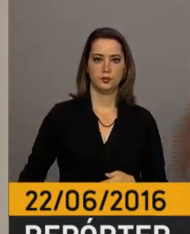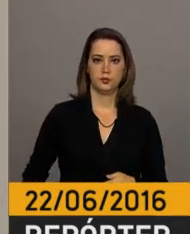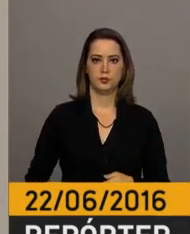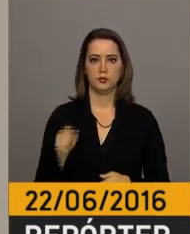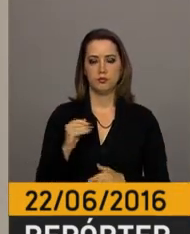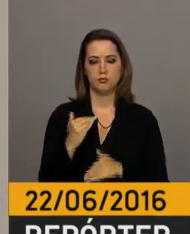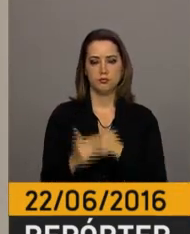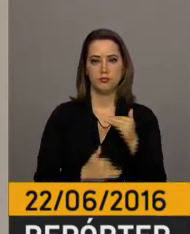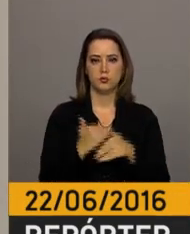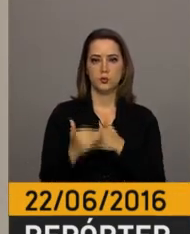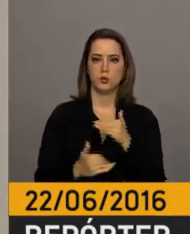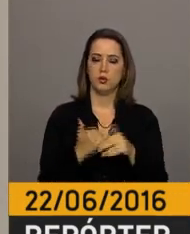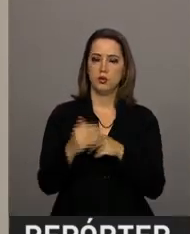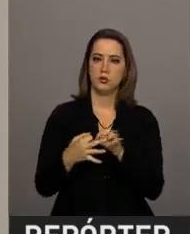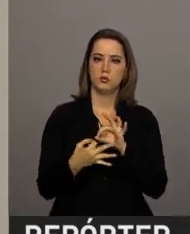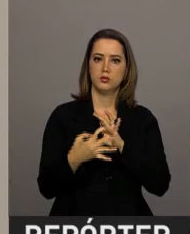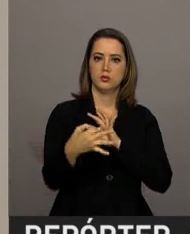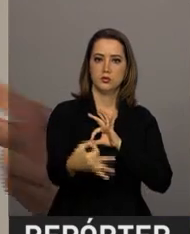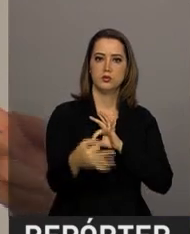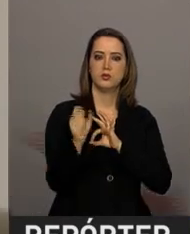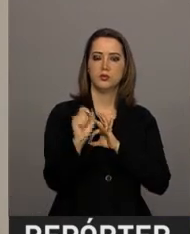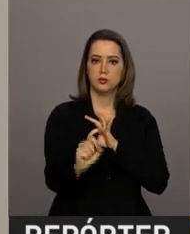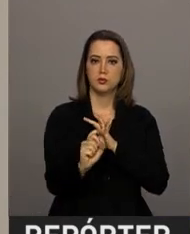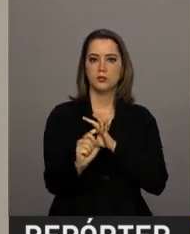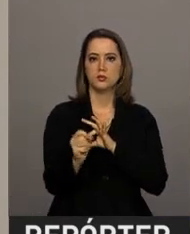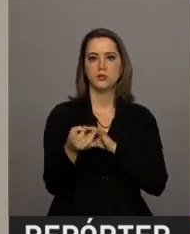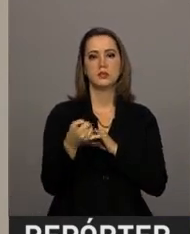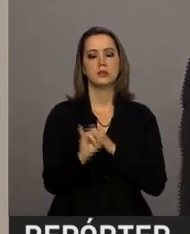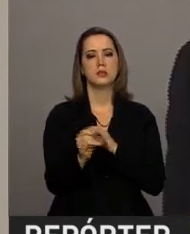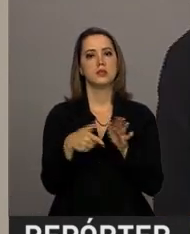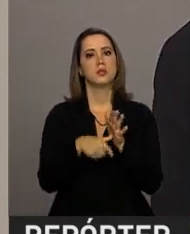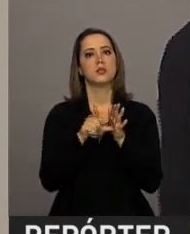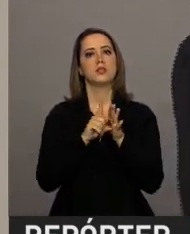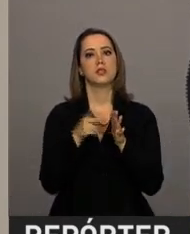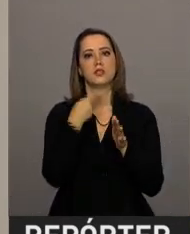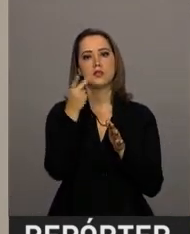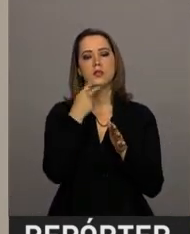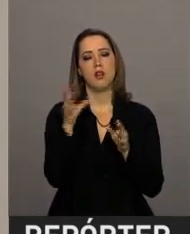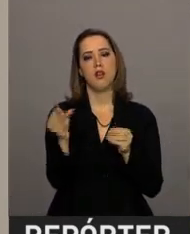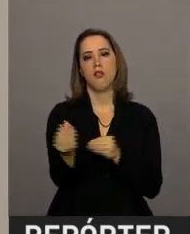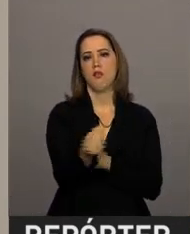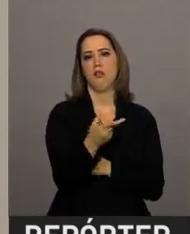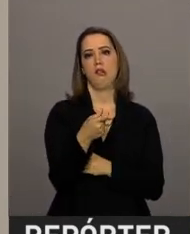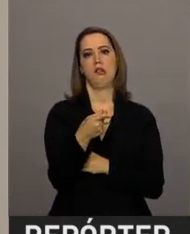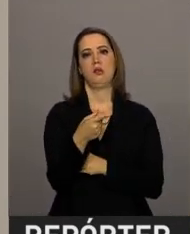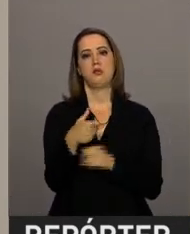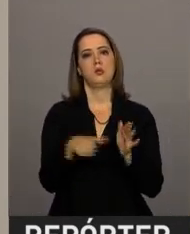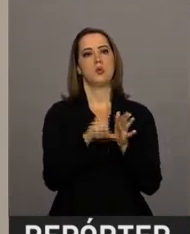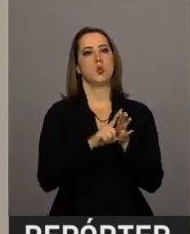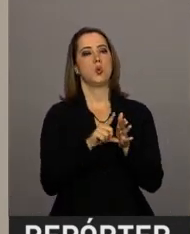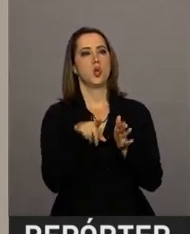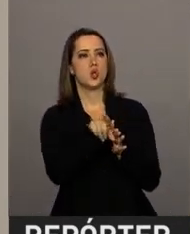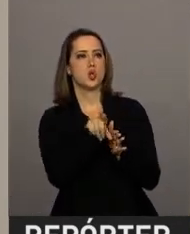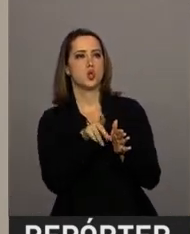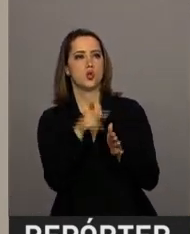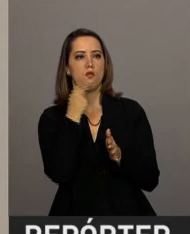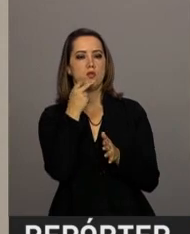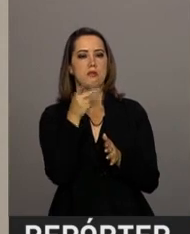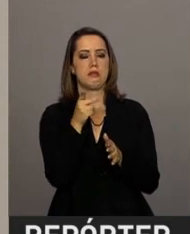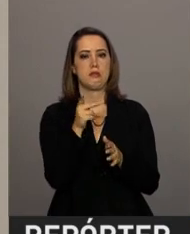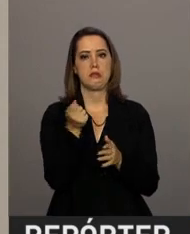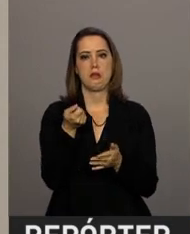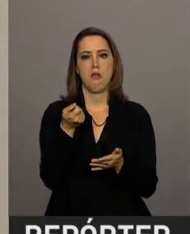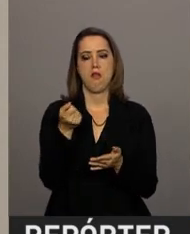e as pessoas vão se esquecendo mas o fato é que se cobrava muito olha aqui antes de qualquer ônus sobre o povo a